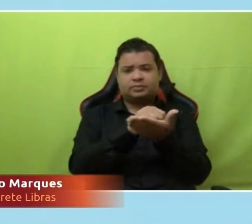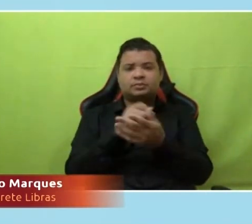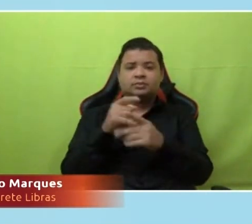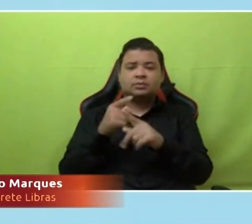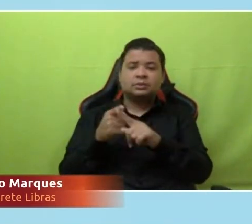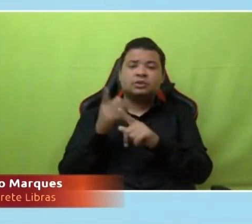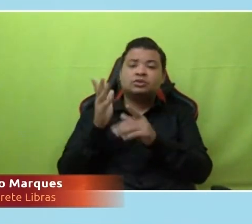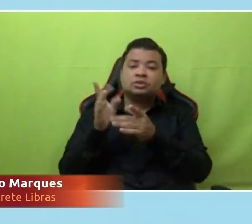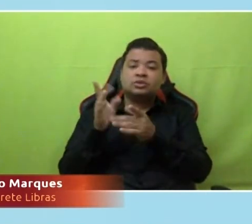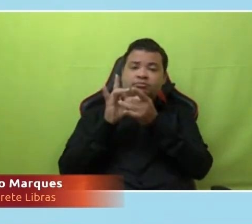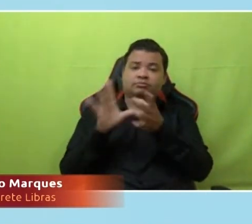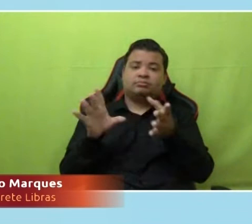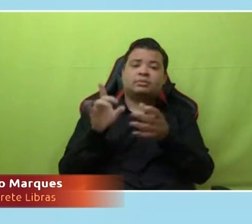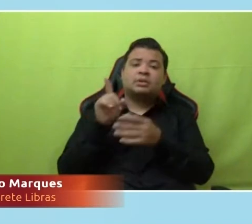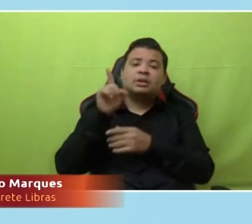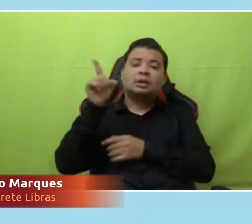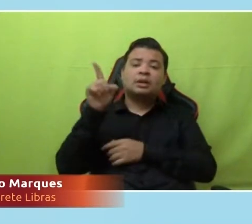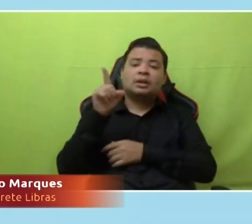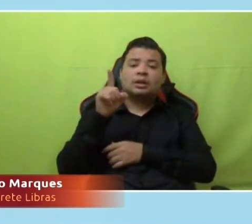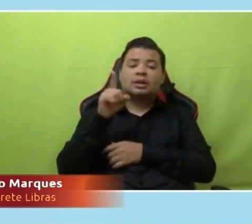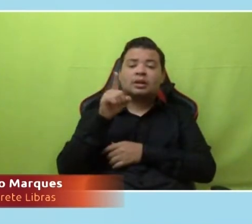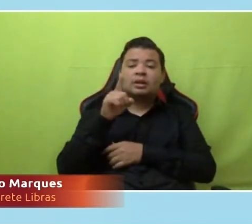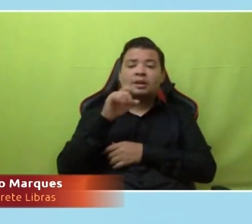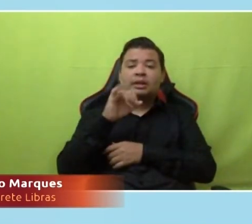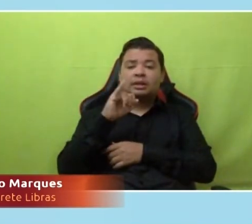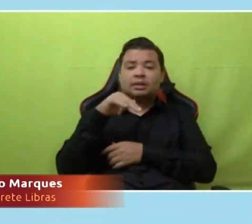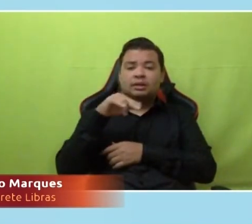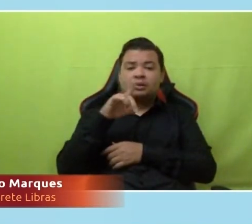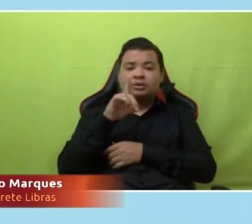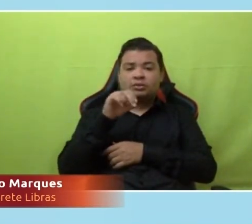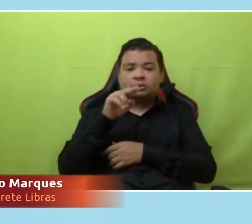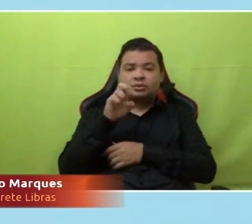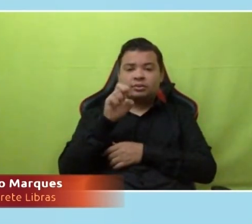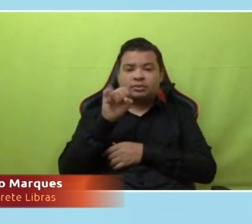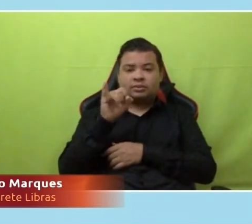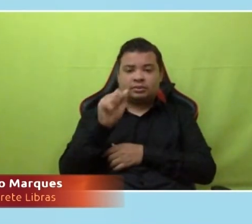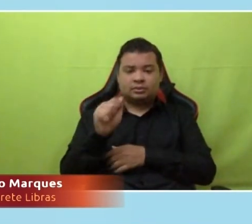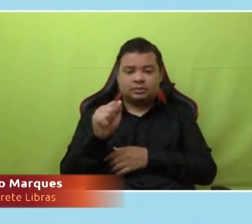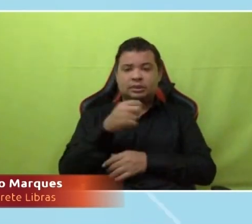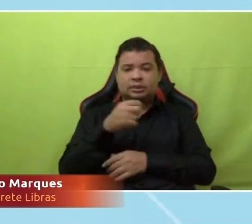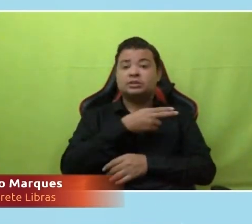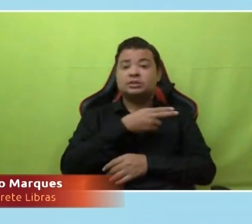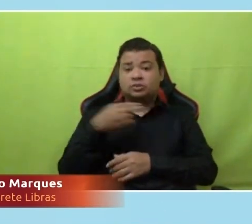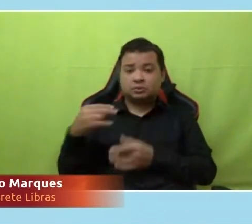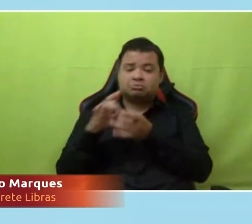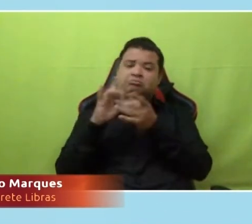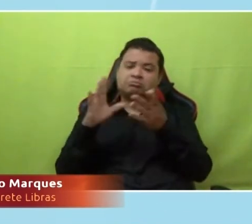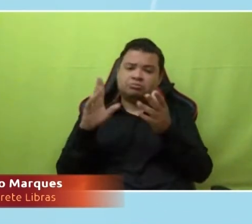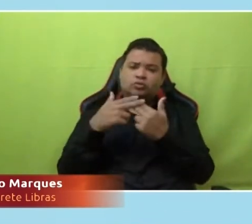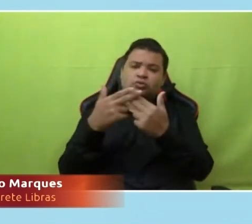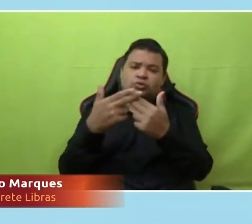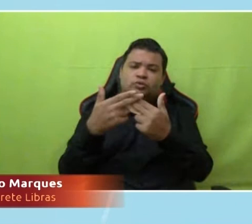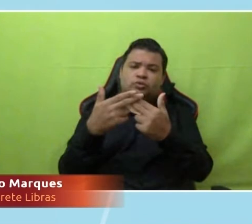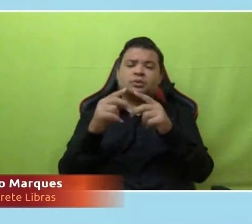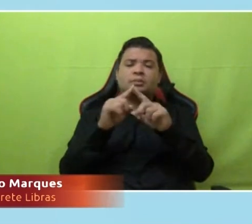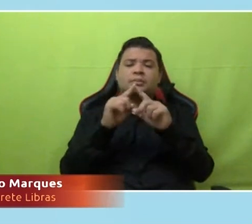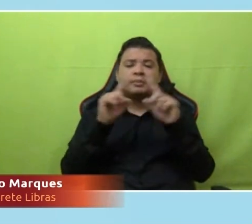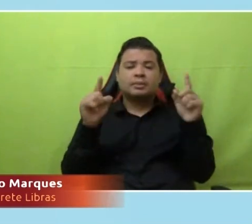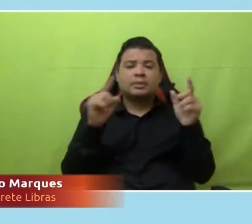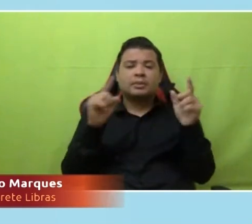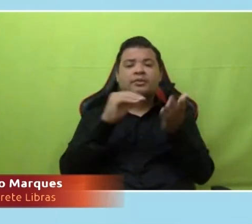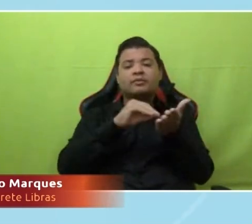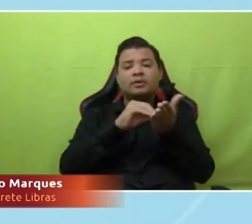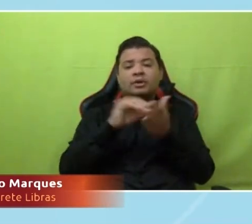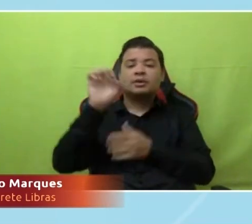na Indonésia, mas ainda não foi aprovado pelos grandes órgãos reguladores. Não foi aprovado na Europa, não